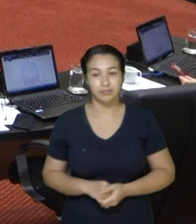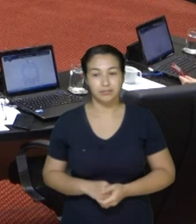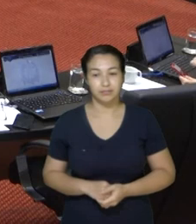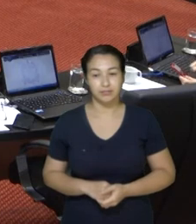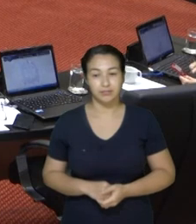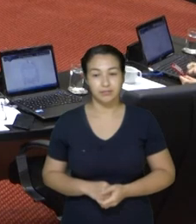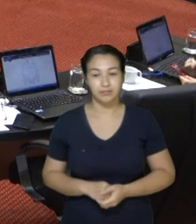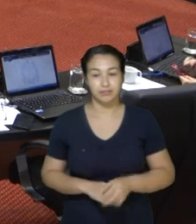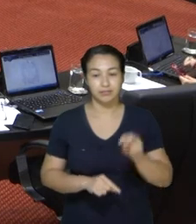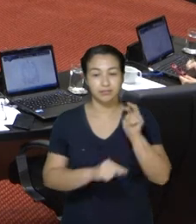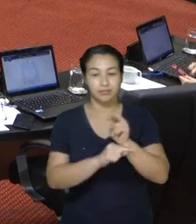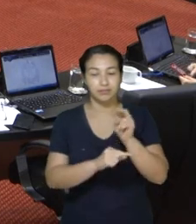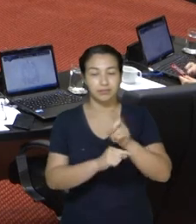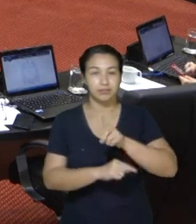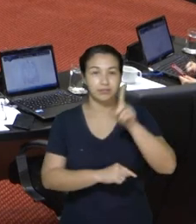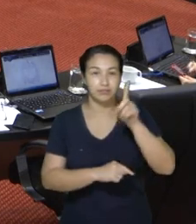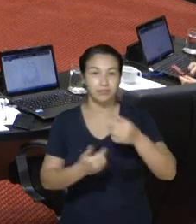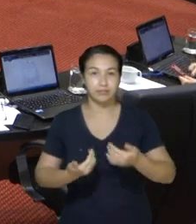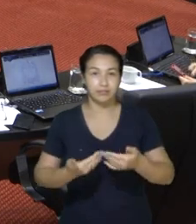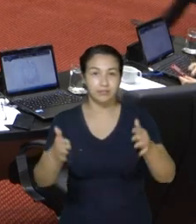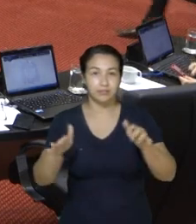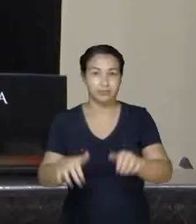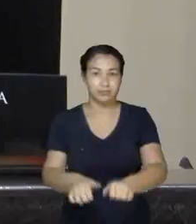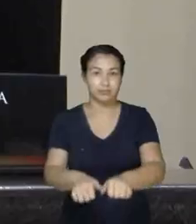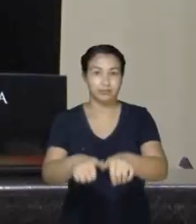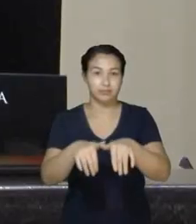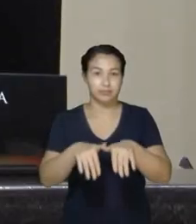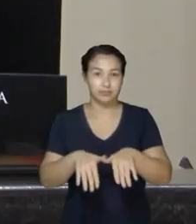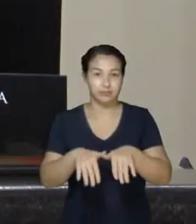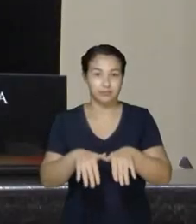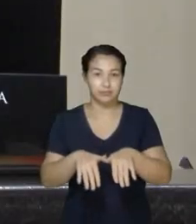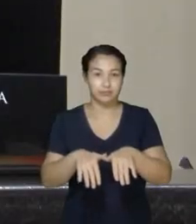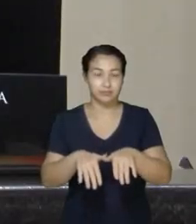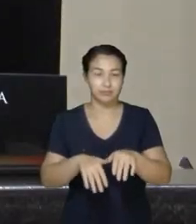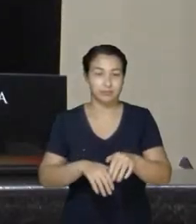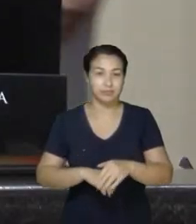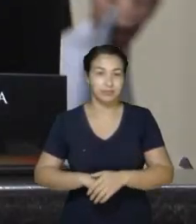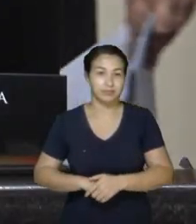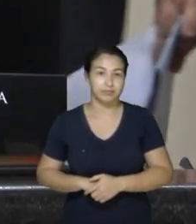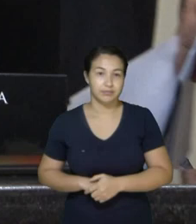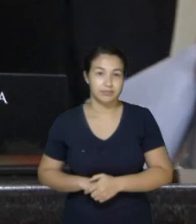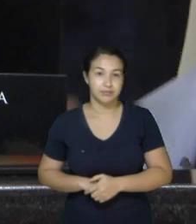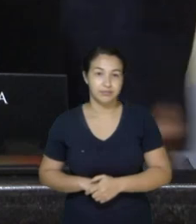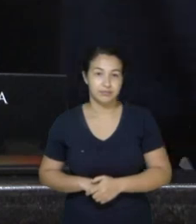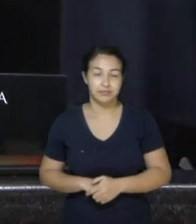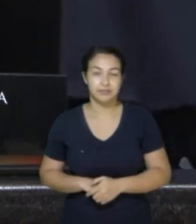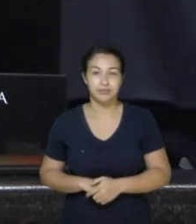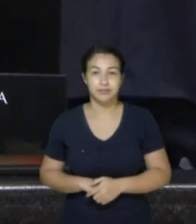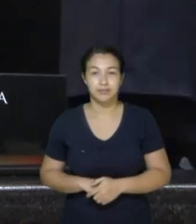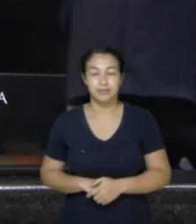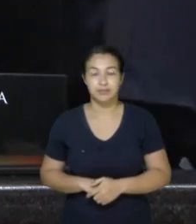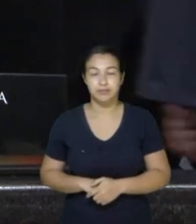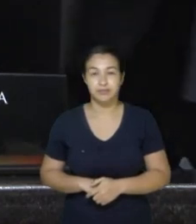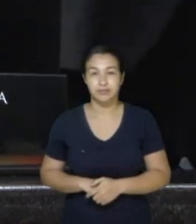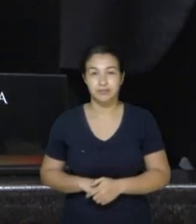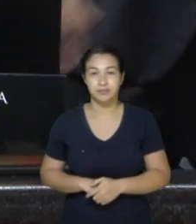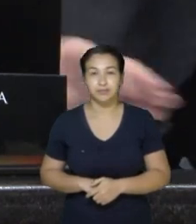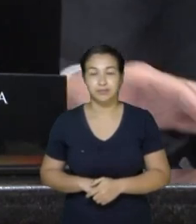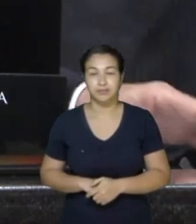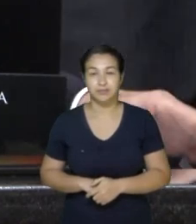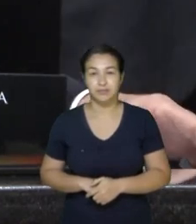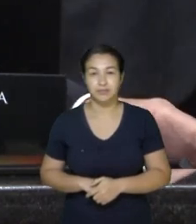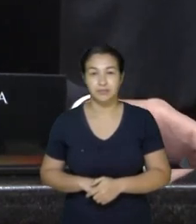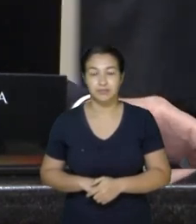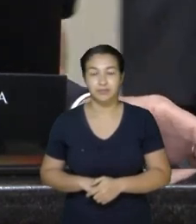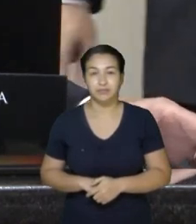Sob a proteção de Deus, declaro aberta a presente sessão. Senhor presidente, questão de ordem.